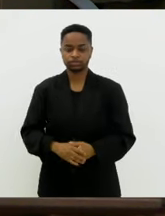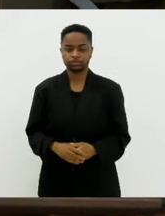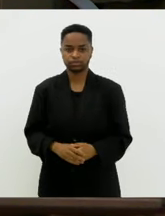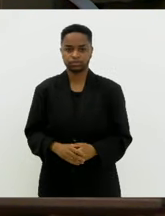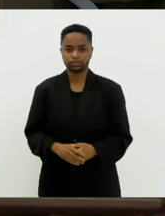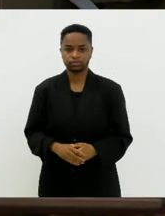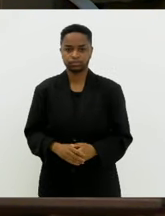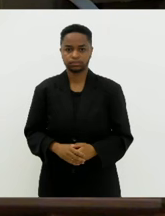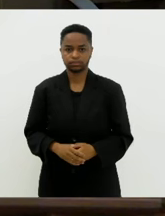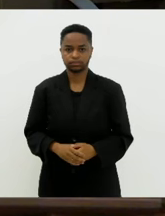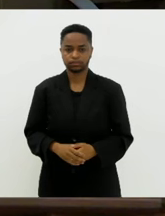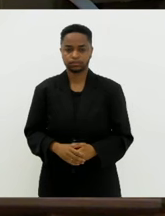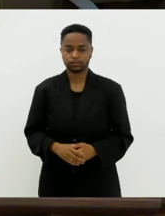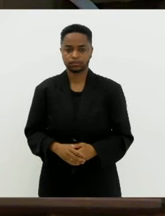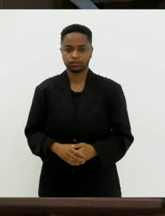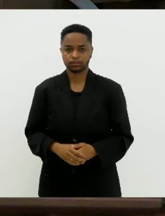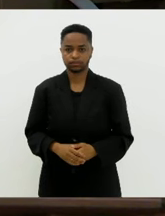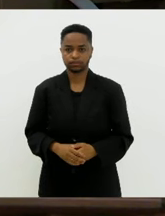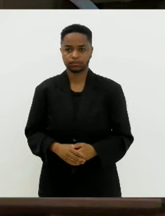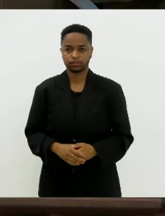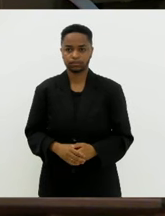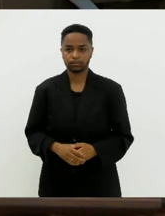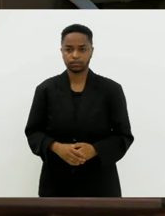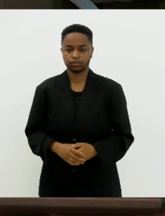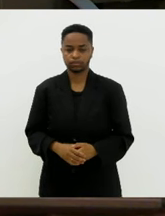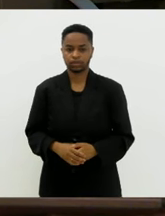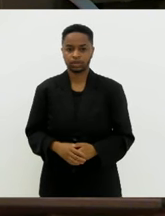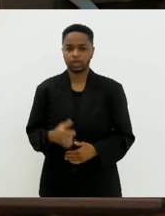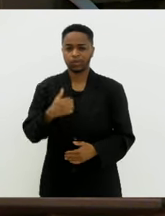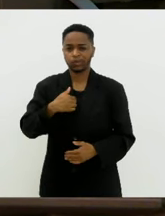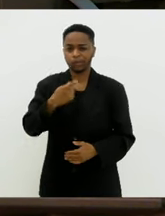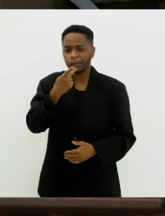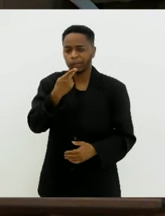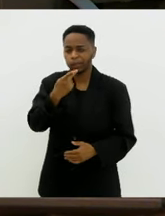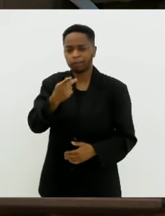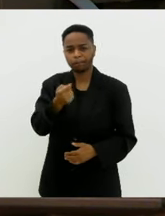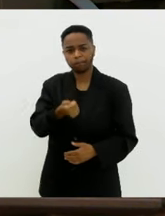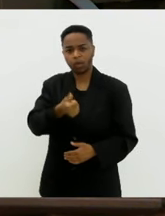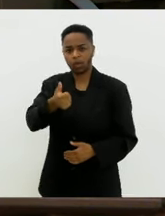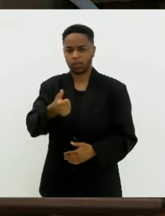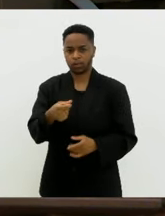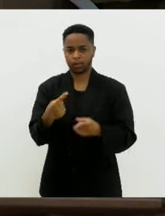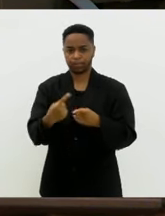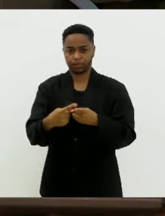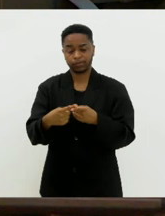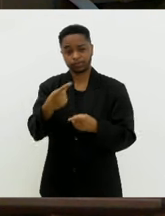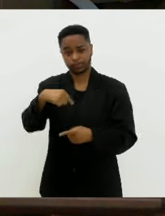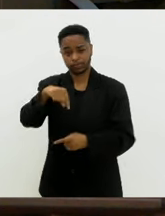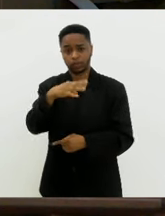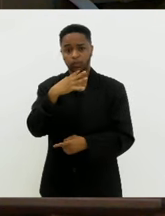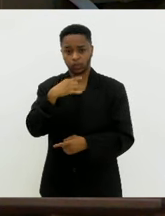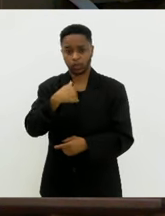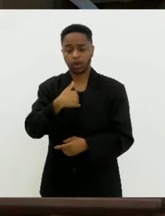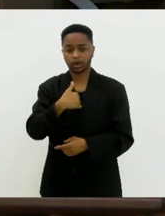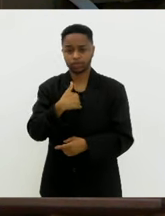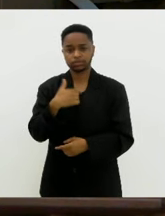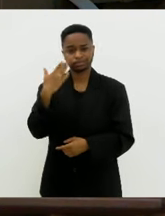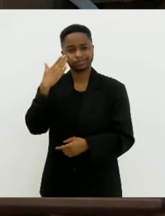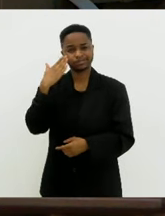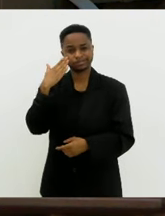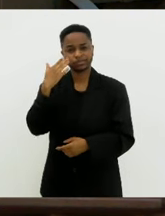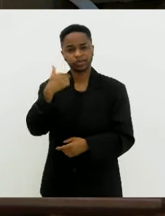de pedir, eu vou usar de muito pouca palavra, porque quem me conhece, né, deputado Júlio, sabe que eu sou